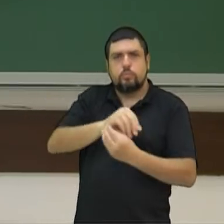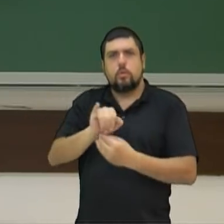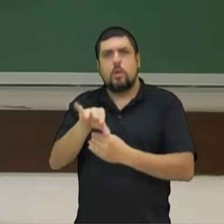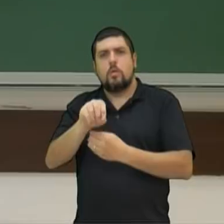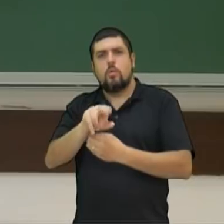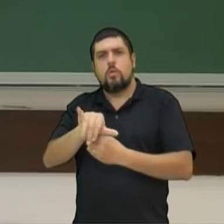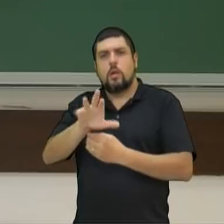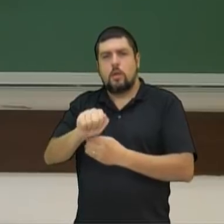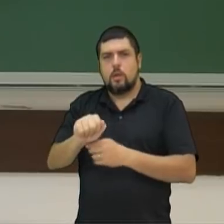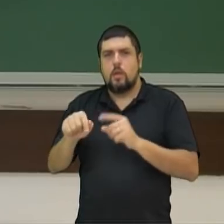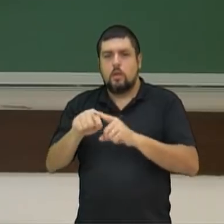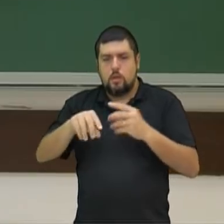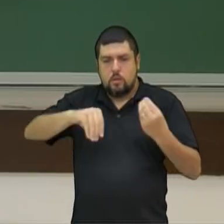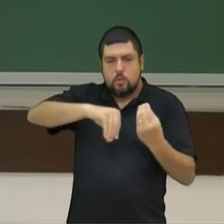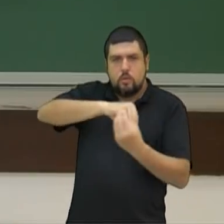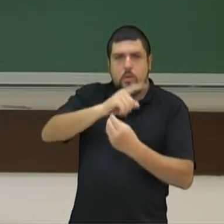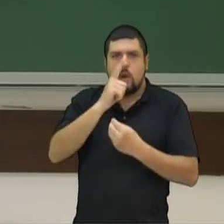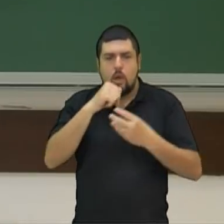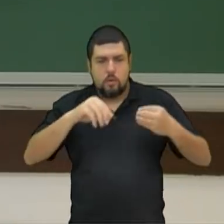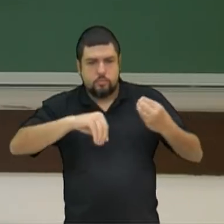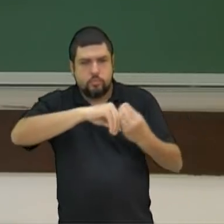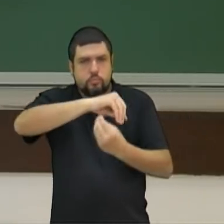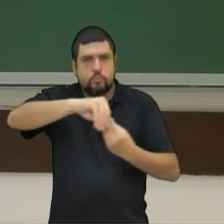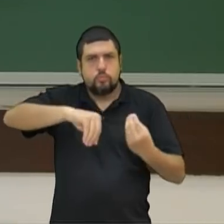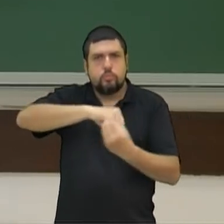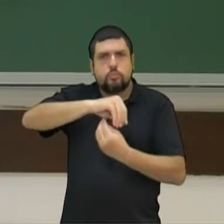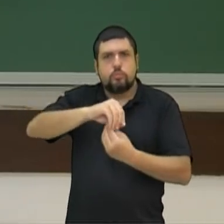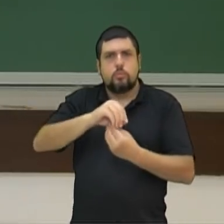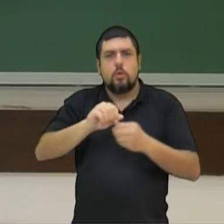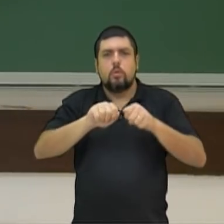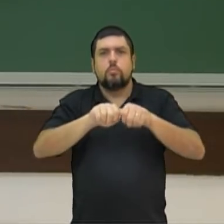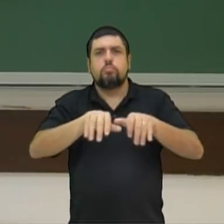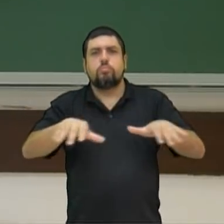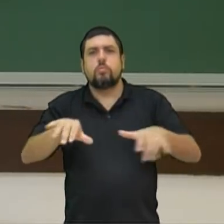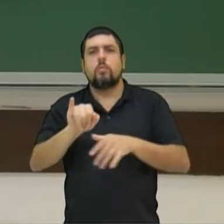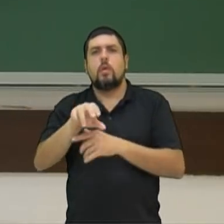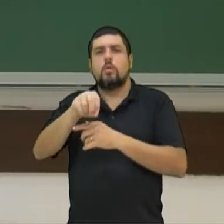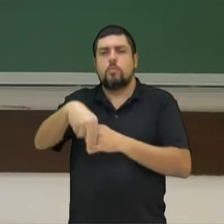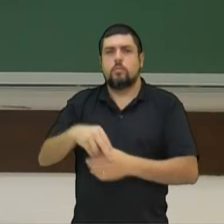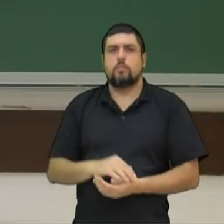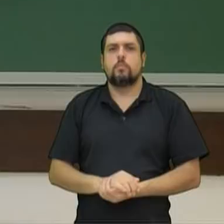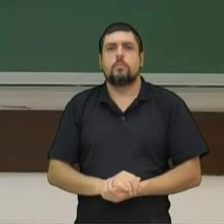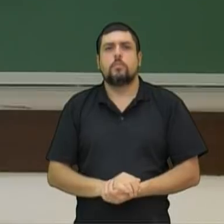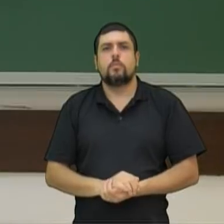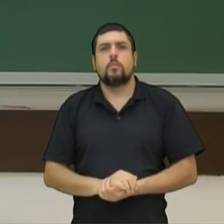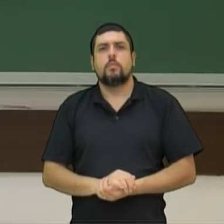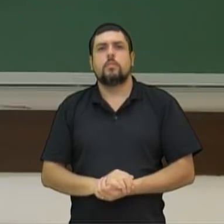iônicas, quando misturadas com água, ionizam, liberam íons. Seguindo em frente,